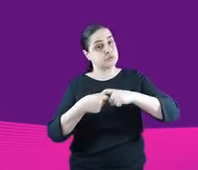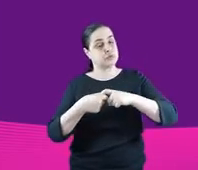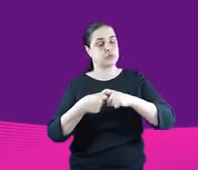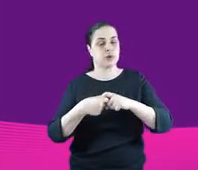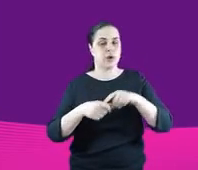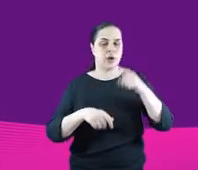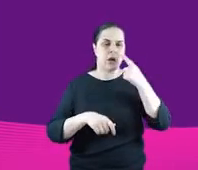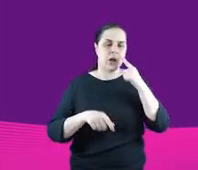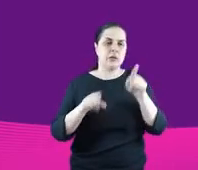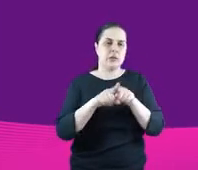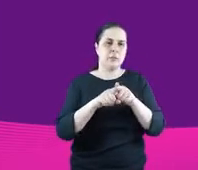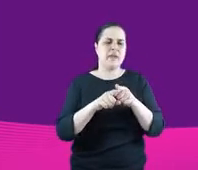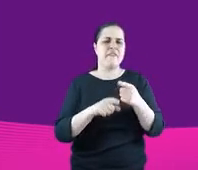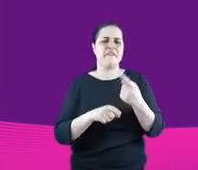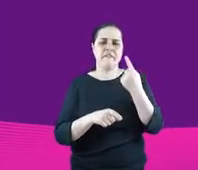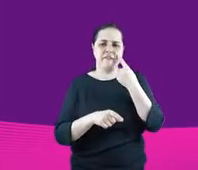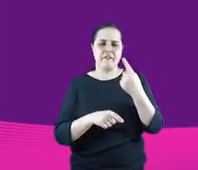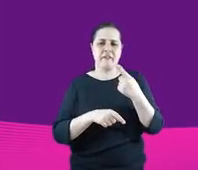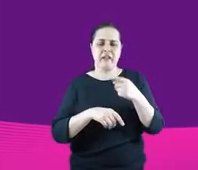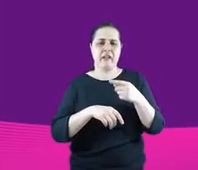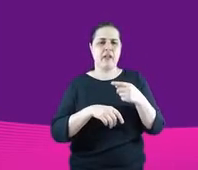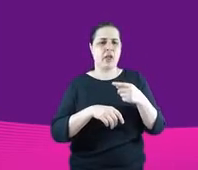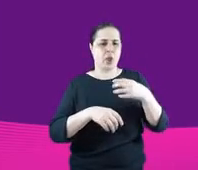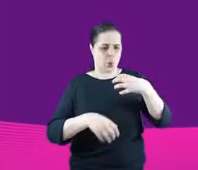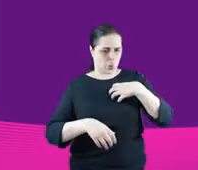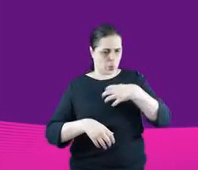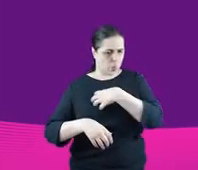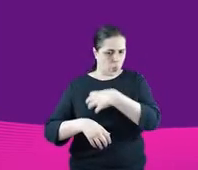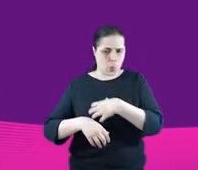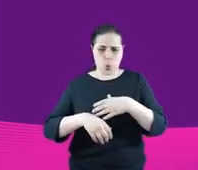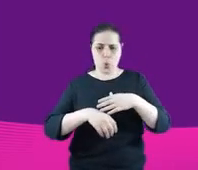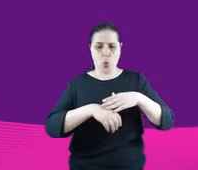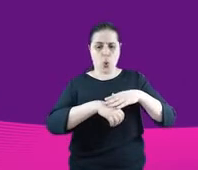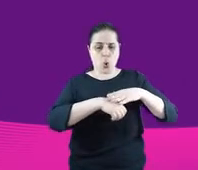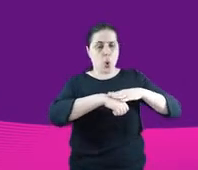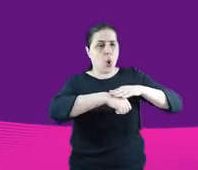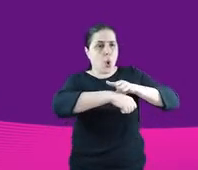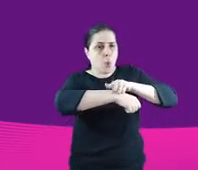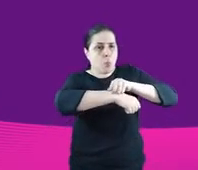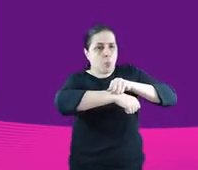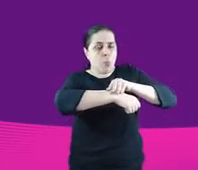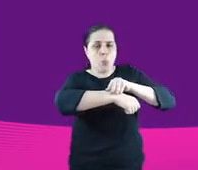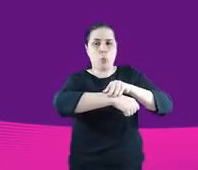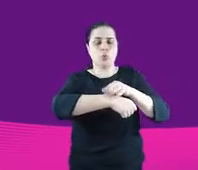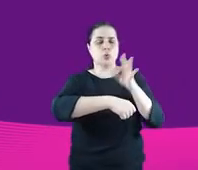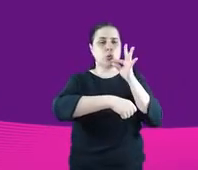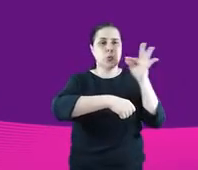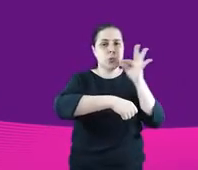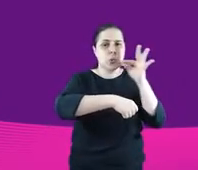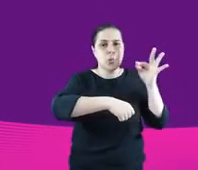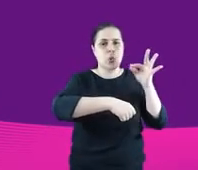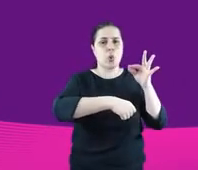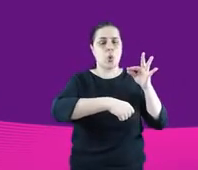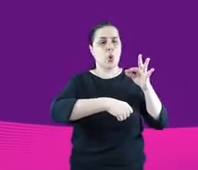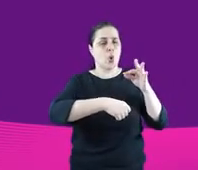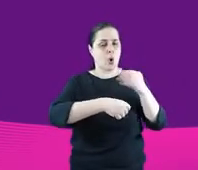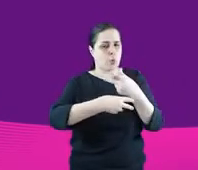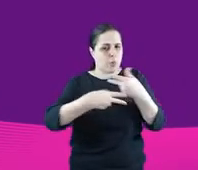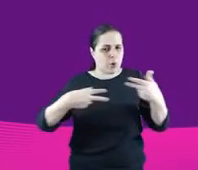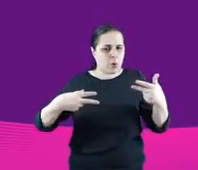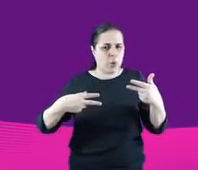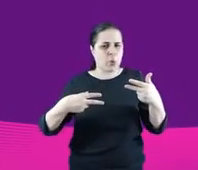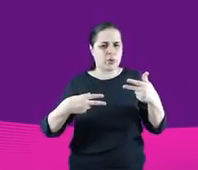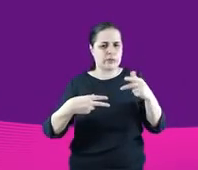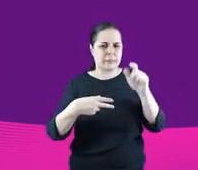gordura, também uma diminuição da mobilidade musculoesquelética e o linfedema, né? O linfedema pode ser na mama, no peitoral, no